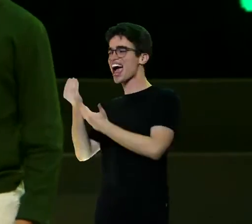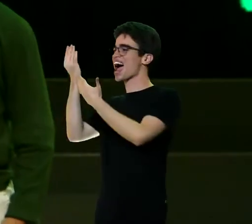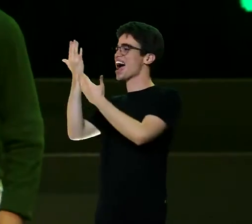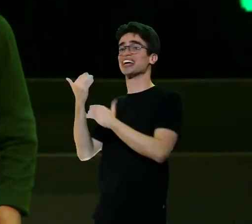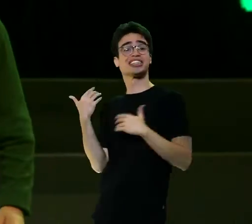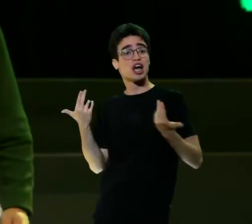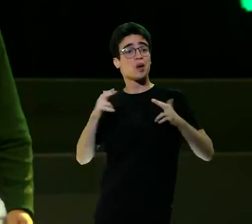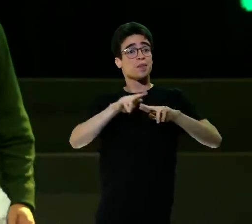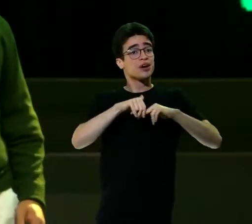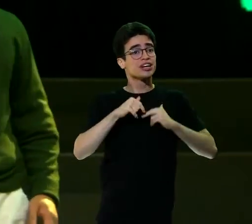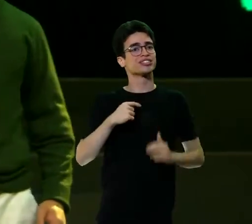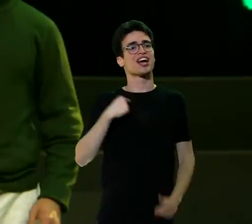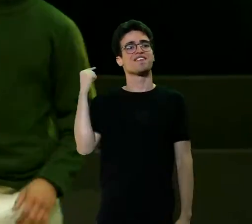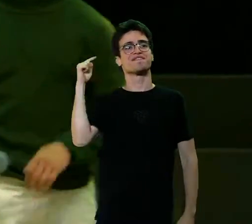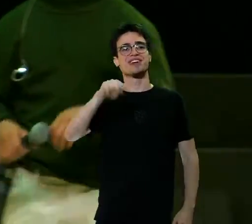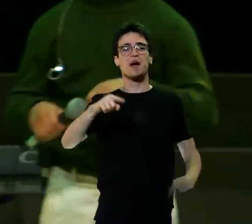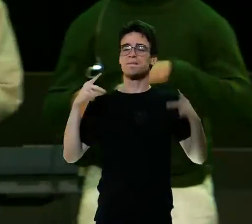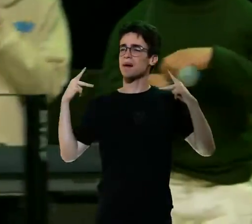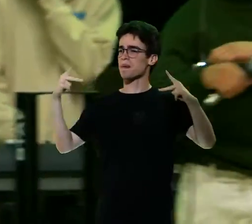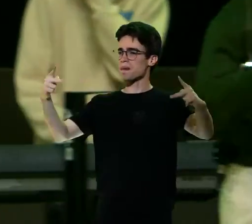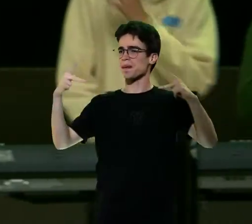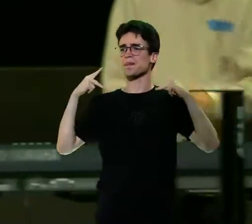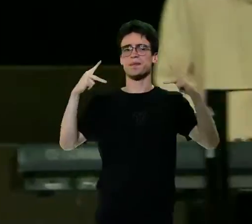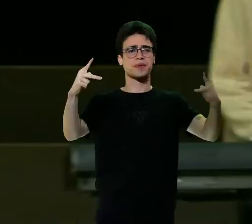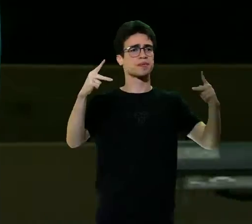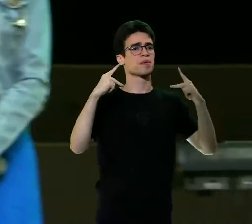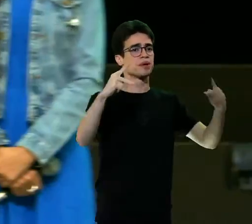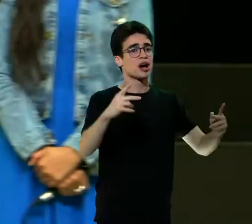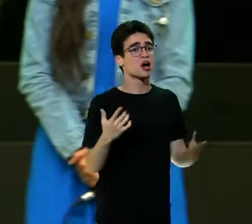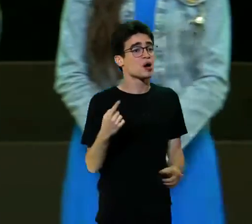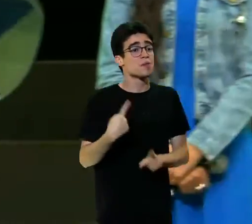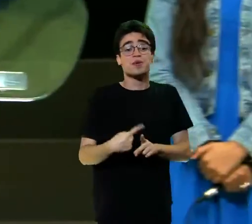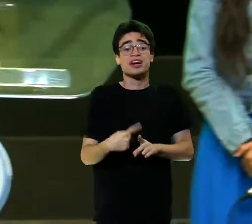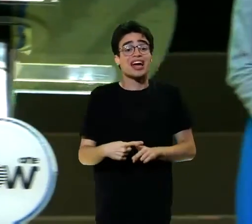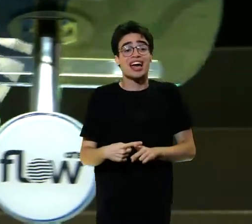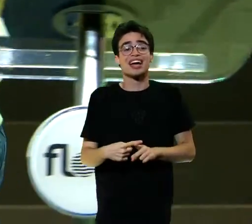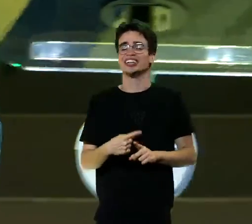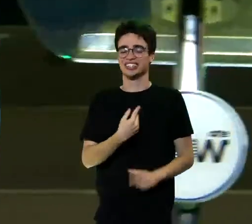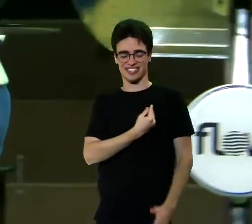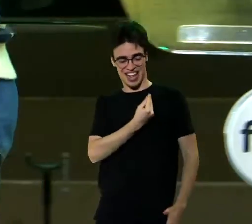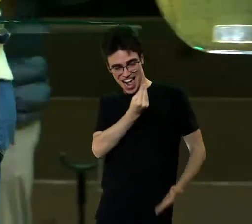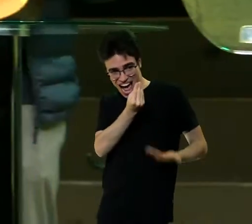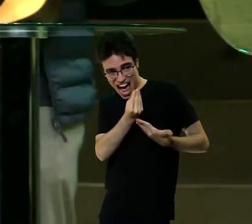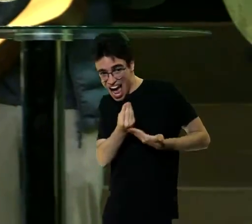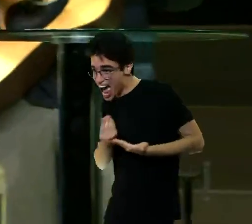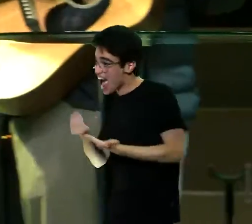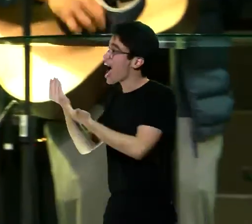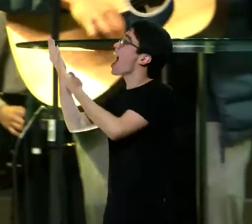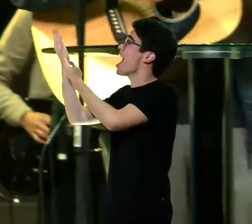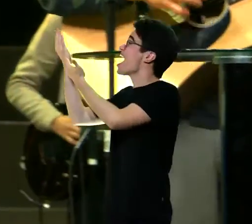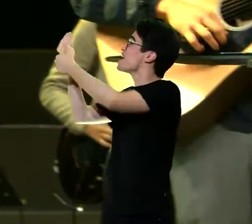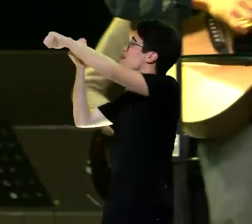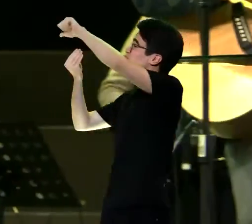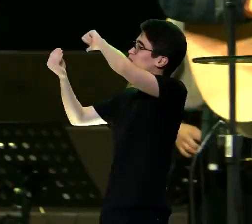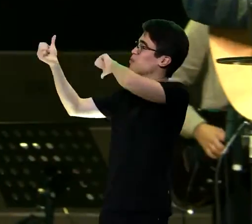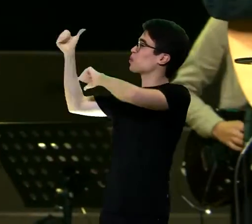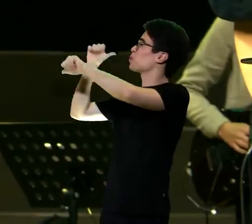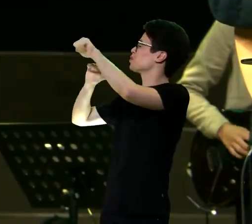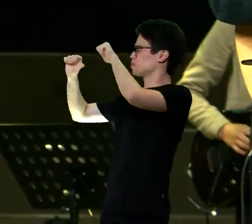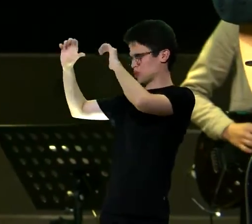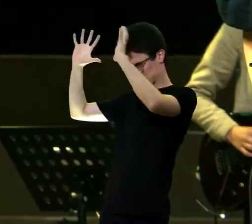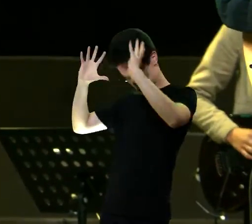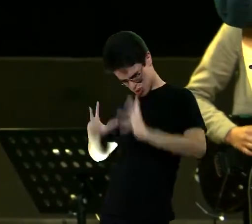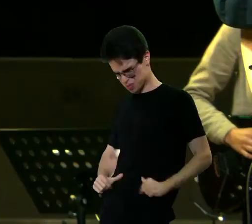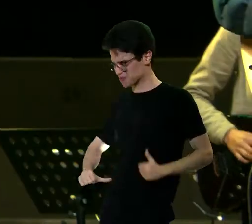cima. Porque eu entreguei a minha vida para Jesus e Ele mudou todas as coisas. E eu vivo coisas maiores, mesmo